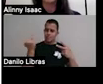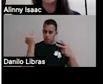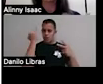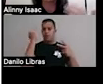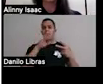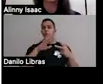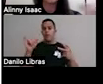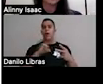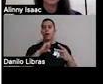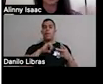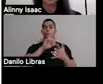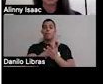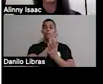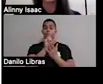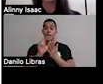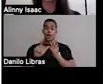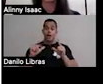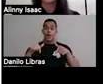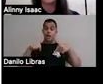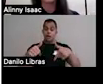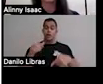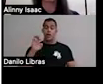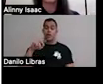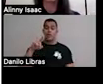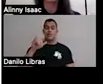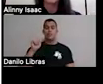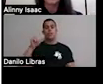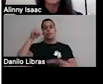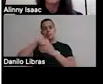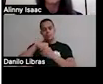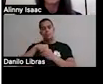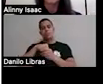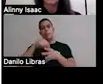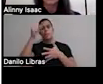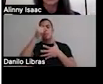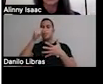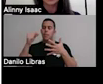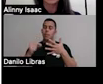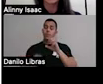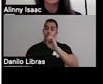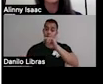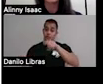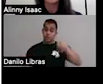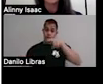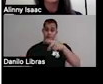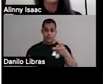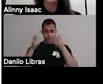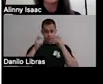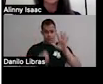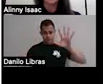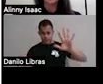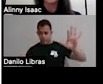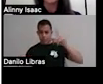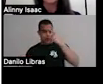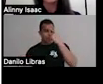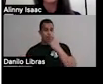outros derivados a partir de uma ação de várias enzimas alongases desaturases. E se vocês perceberem aqui nessa imagem, vocês vão ver que